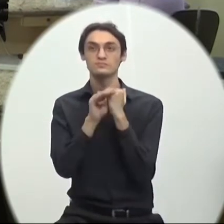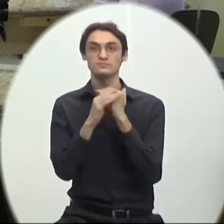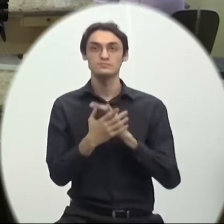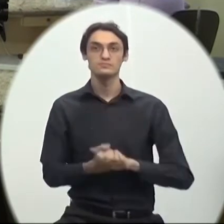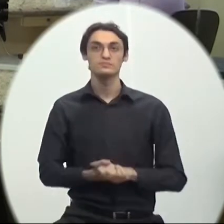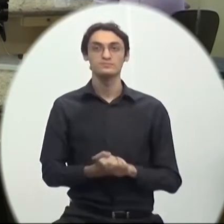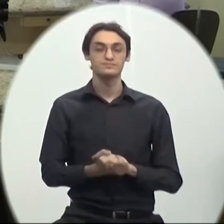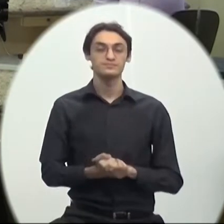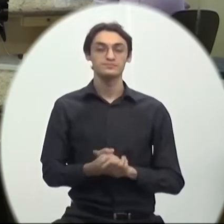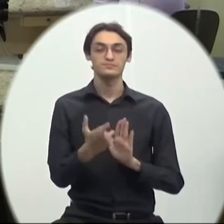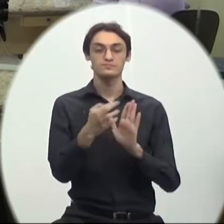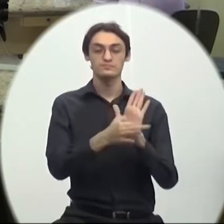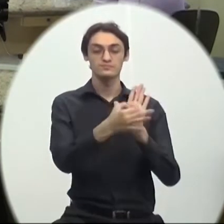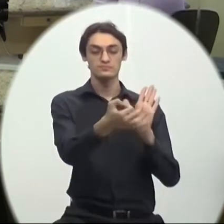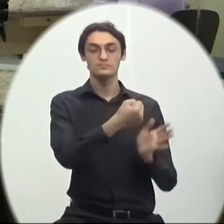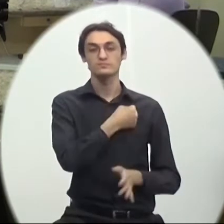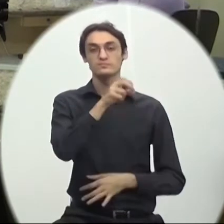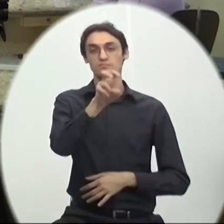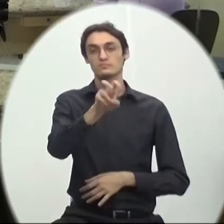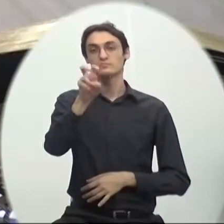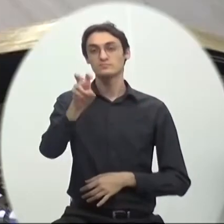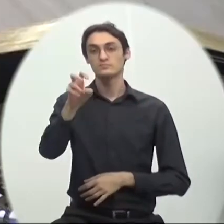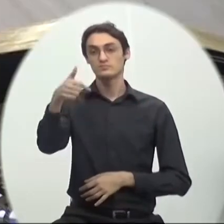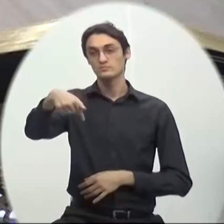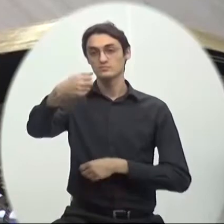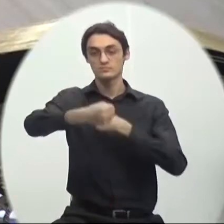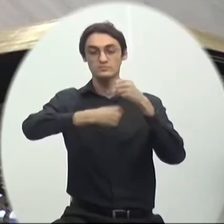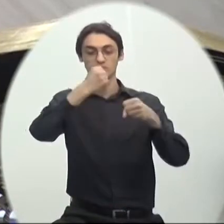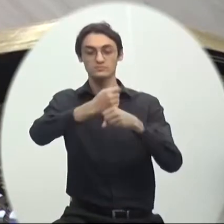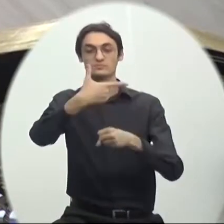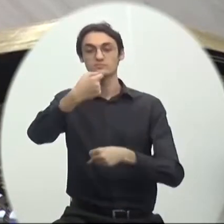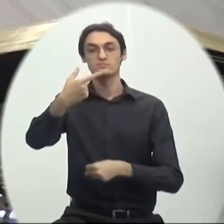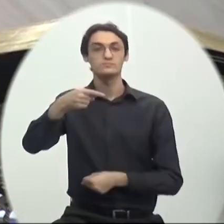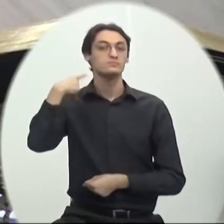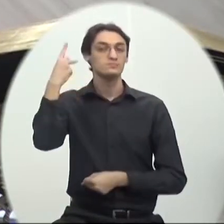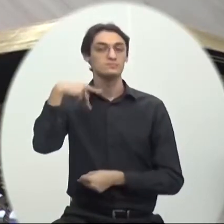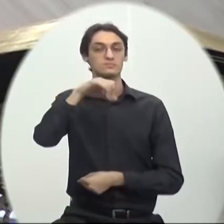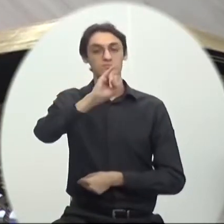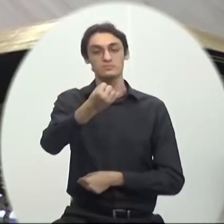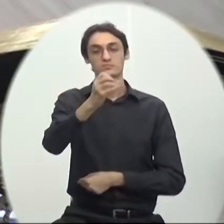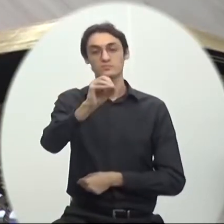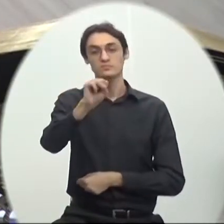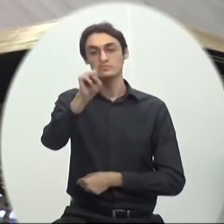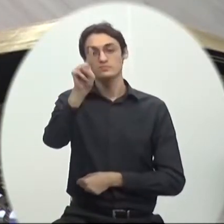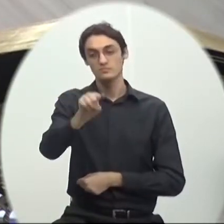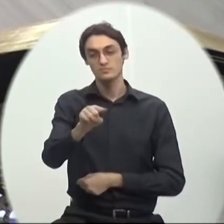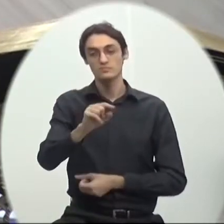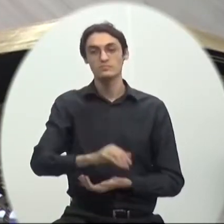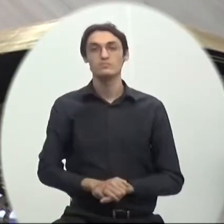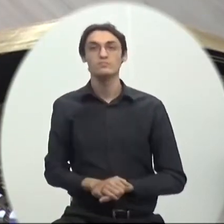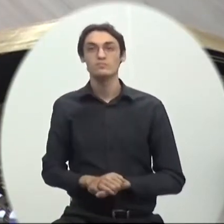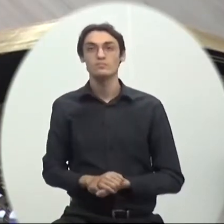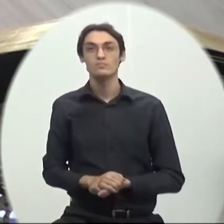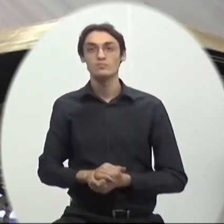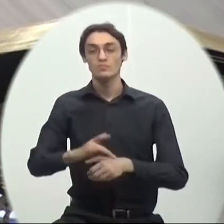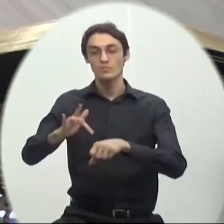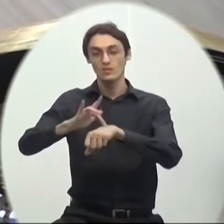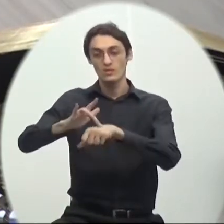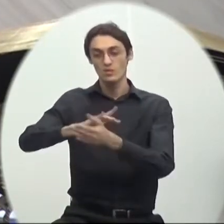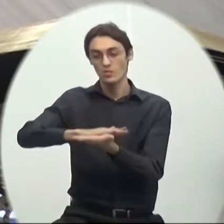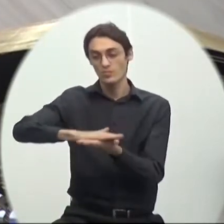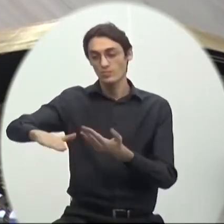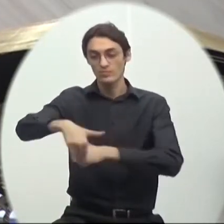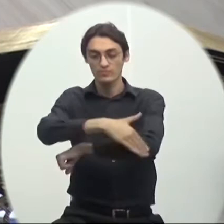por unanimidade. Indicação número 557/2020, autor José Paulo Ferrares. Pavimentação asfáltica na rua